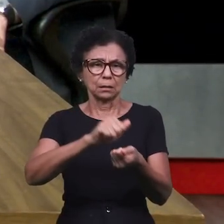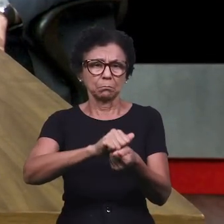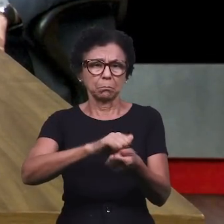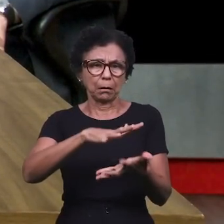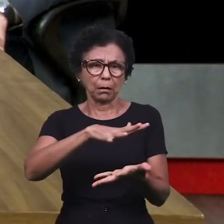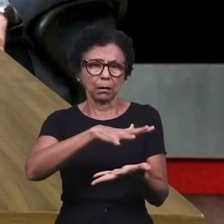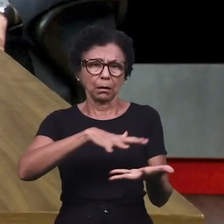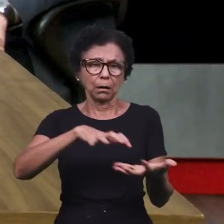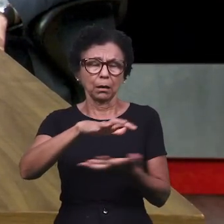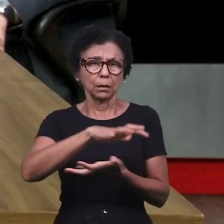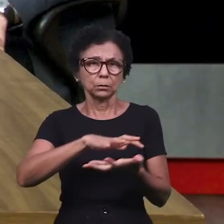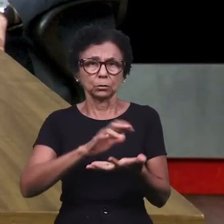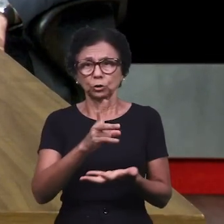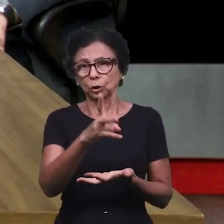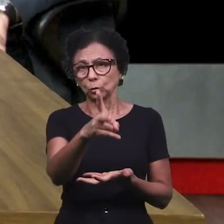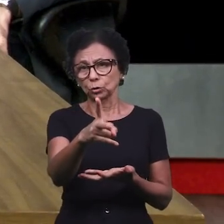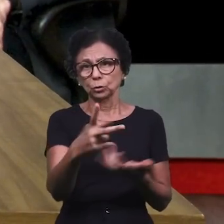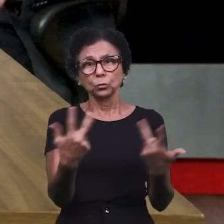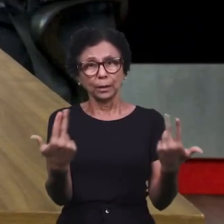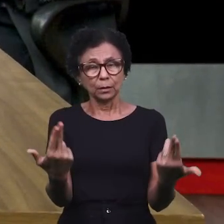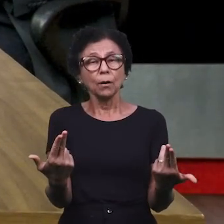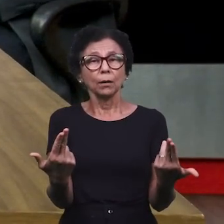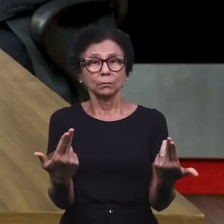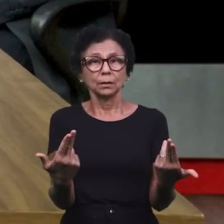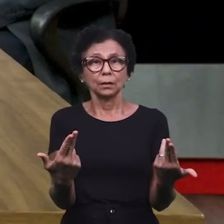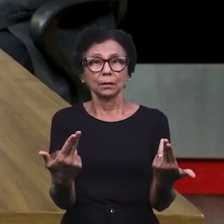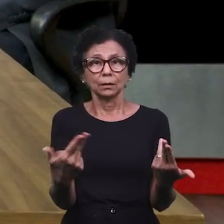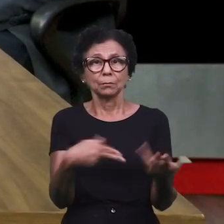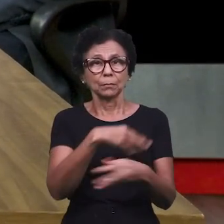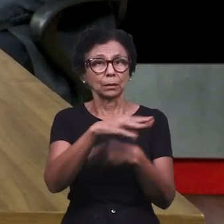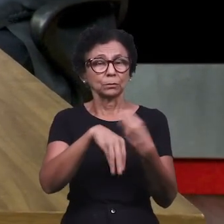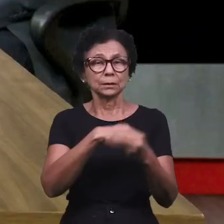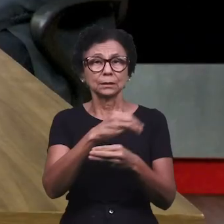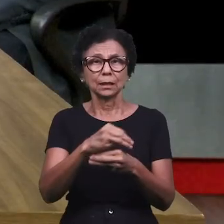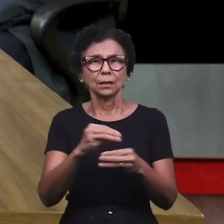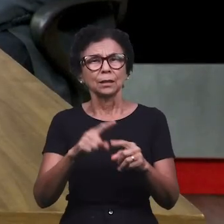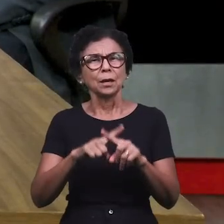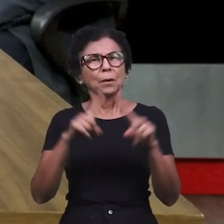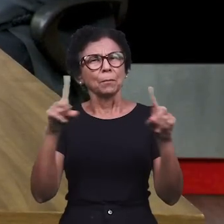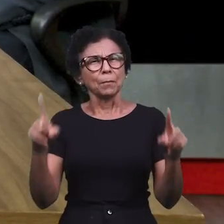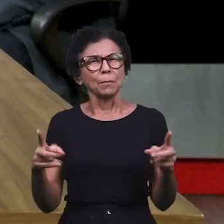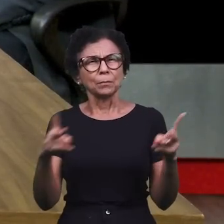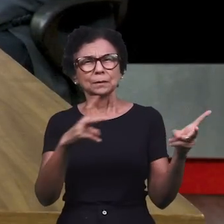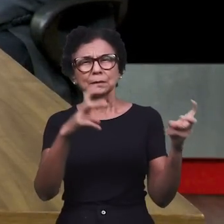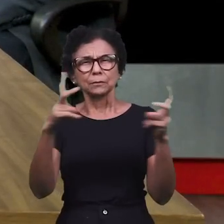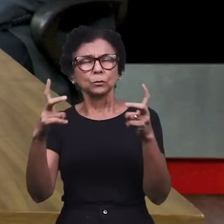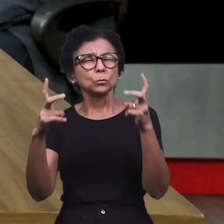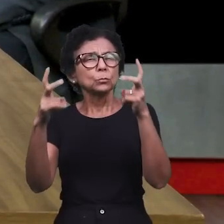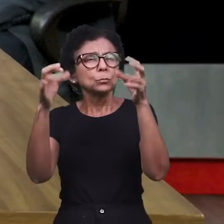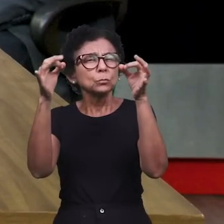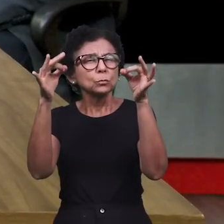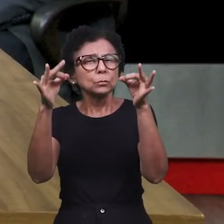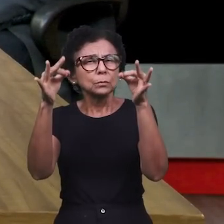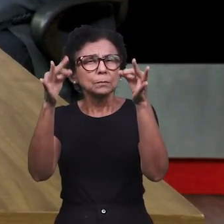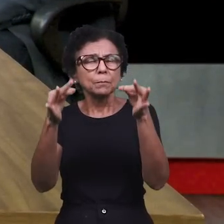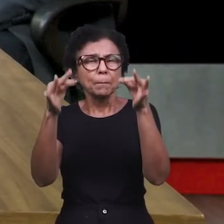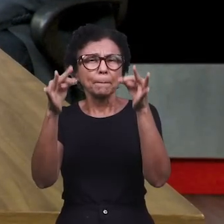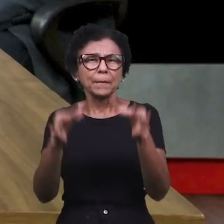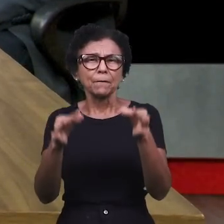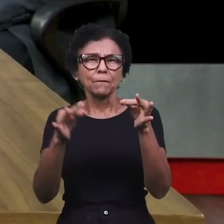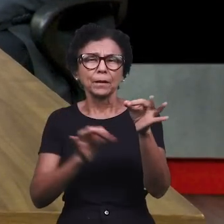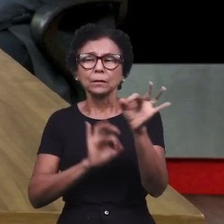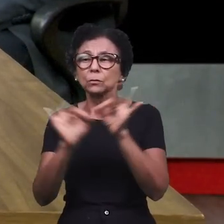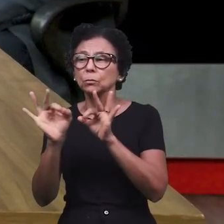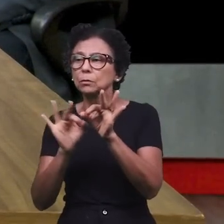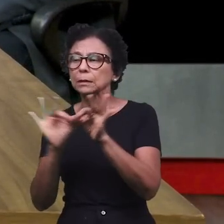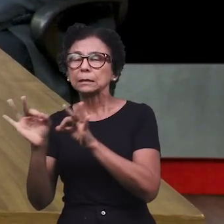caótico. No entanto, nós vemos que há uma harmonia em todas as coisas têm um lugar certo, as coisas